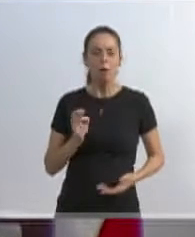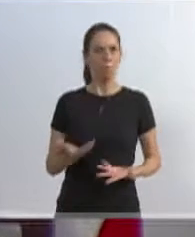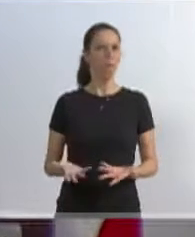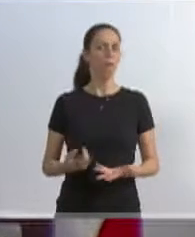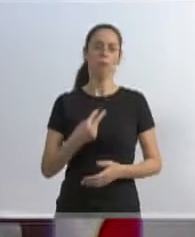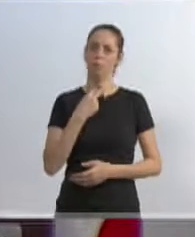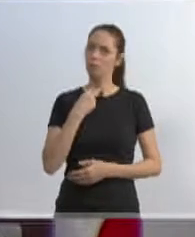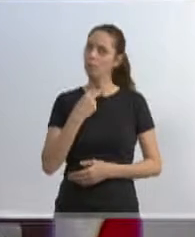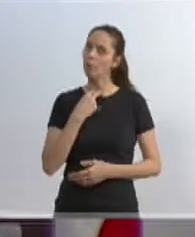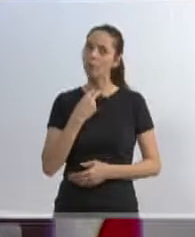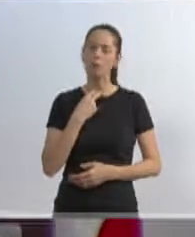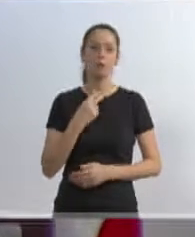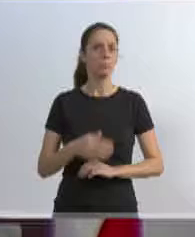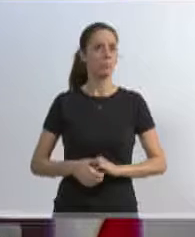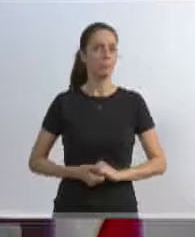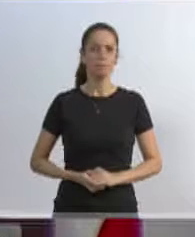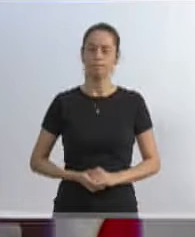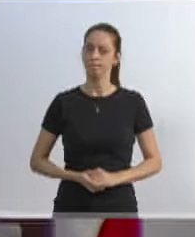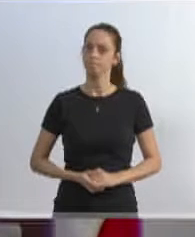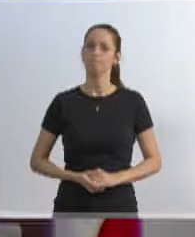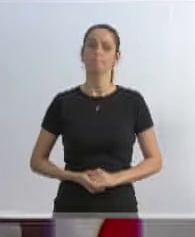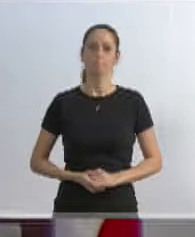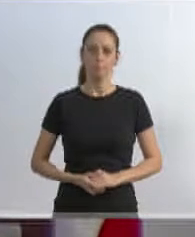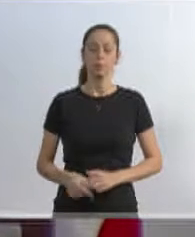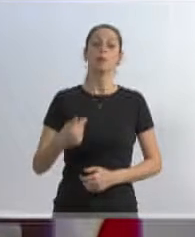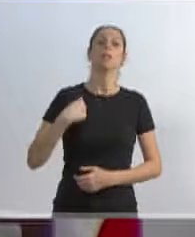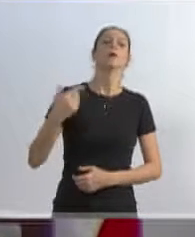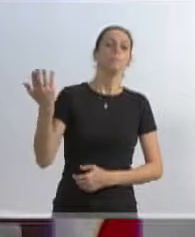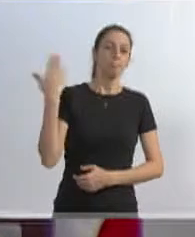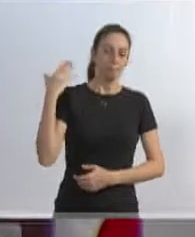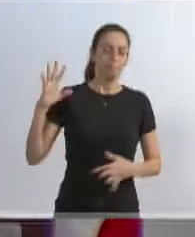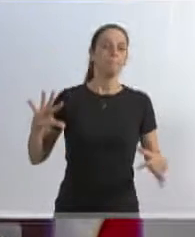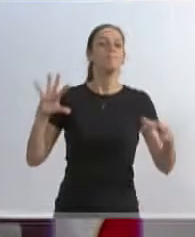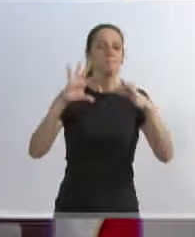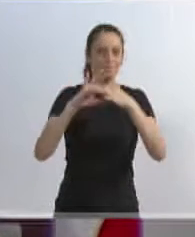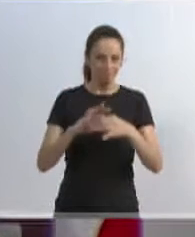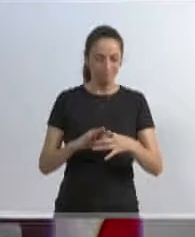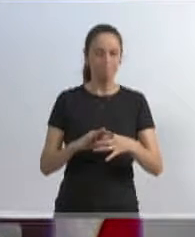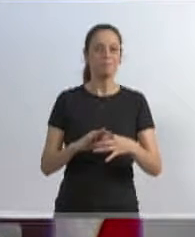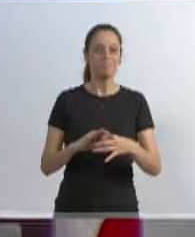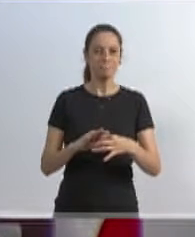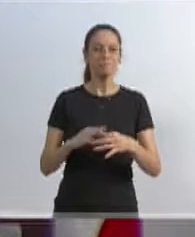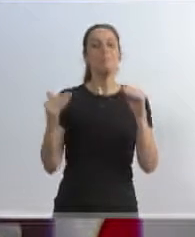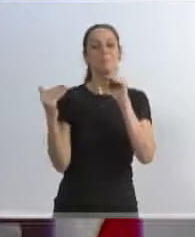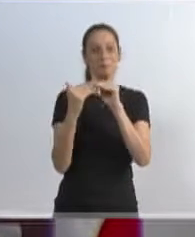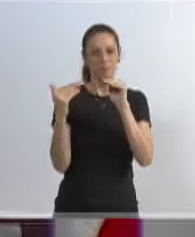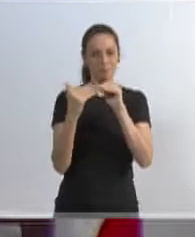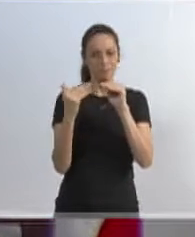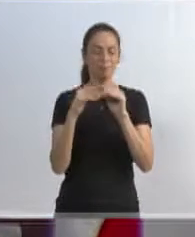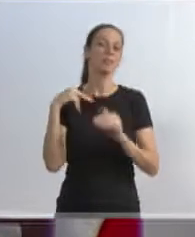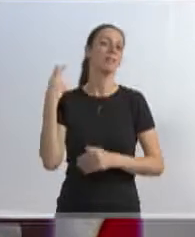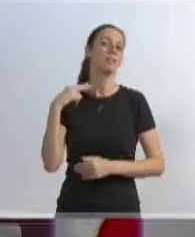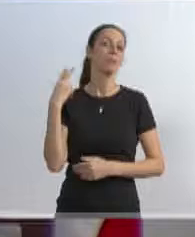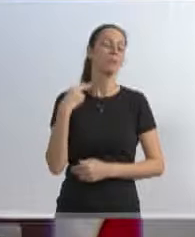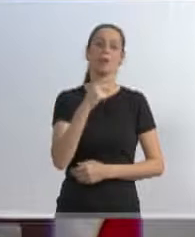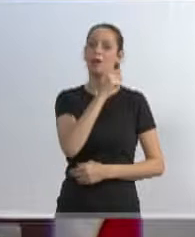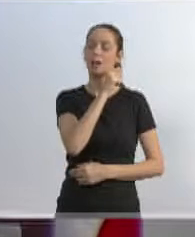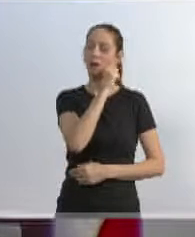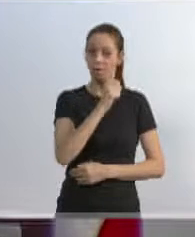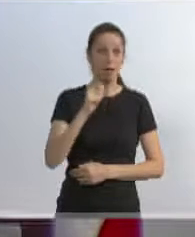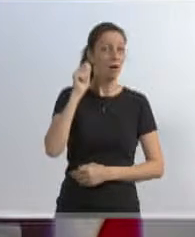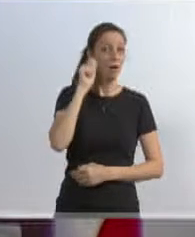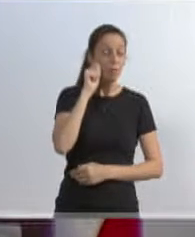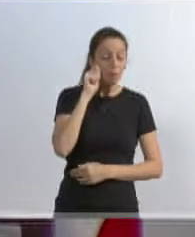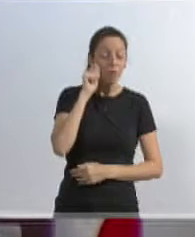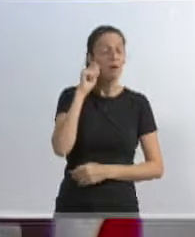esclarecer eu fui parceiro do da fala do vereador alba porque não surgiu somente o vereador